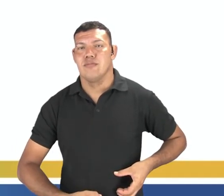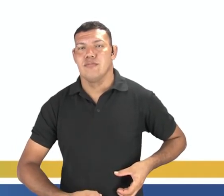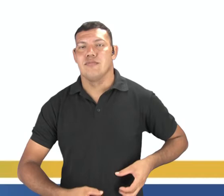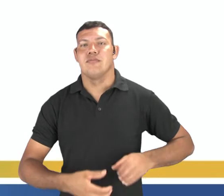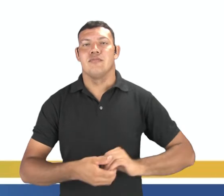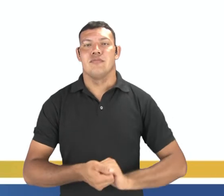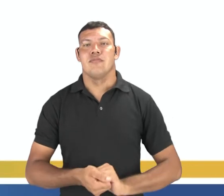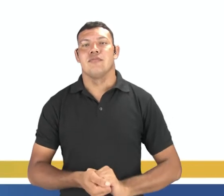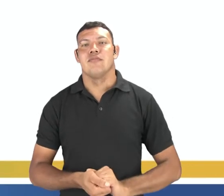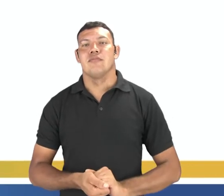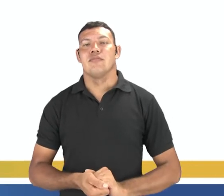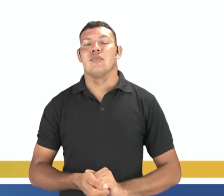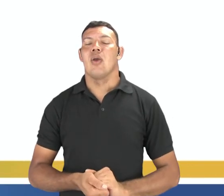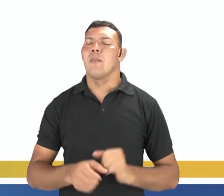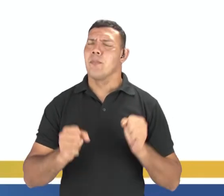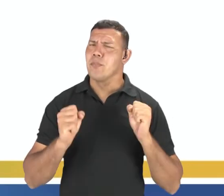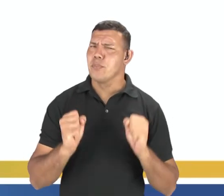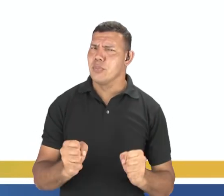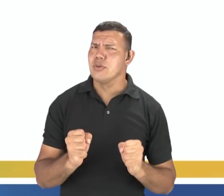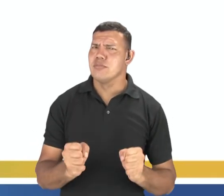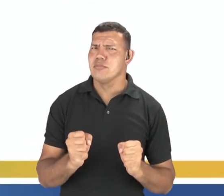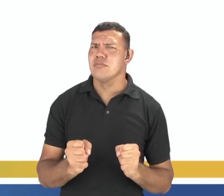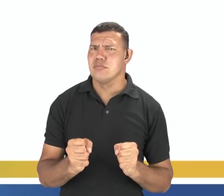ocorrer também o óvulo